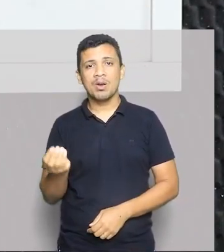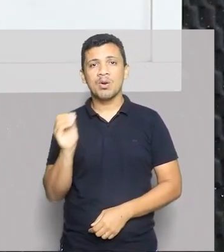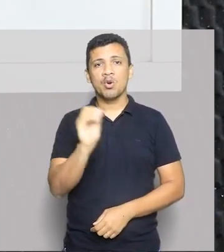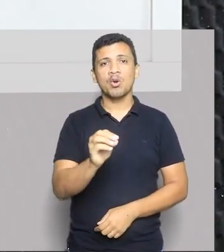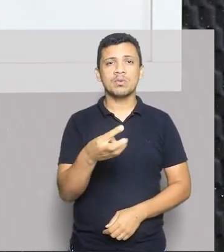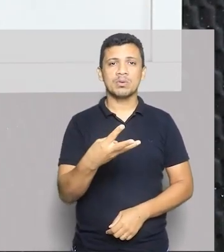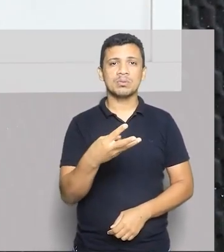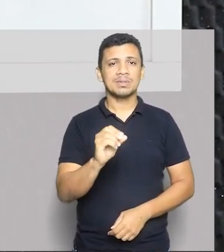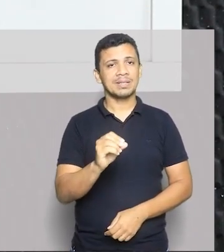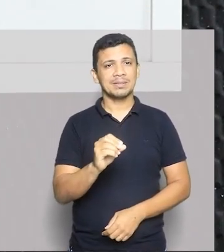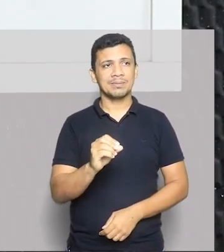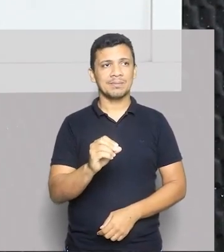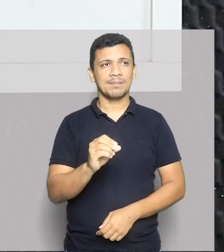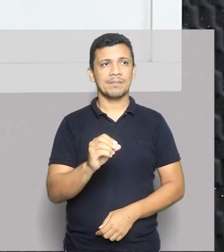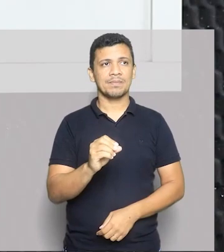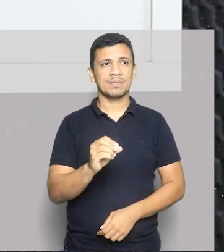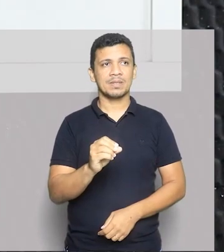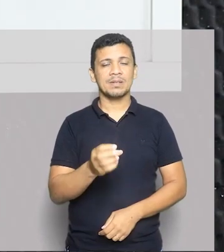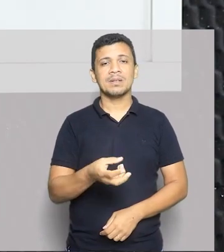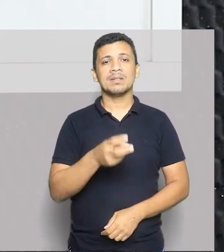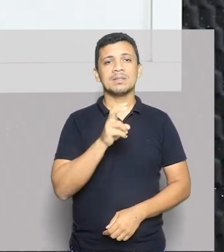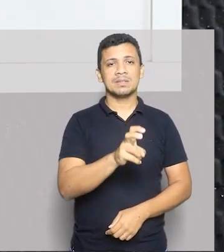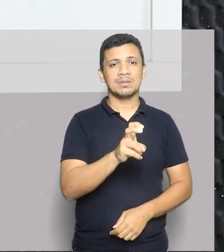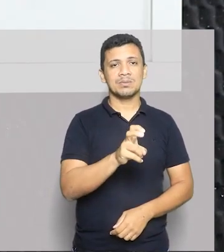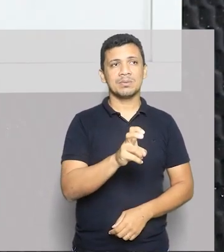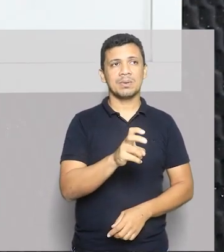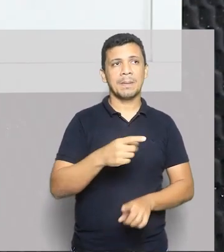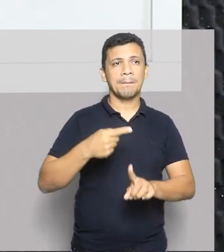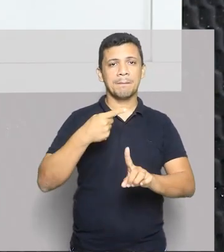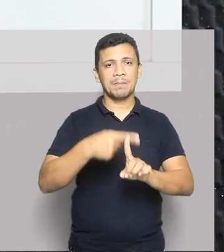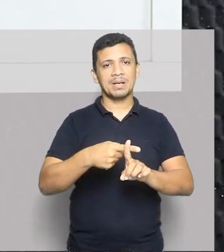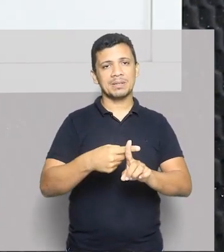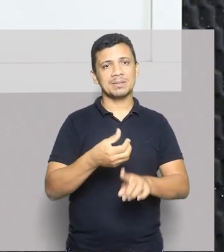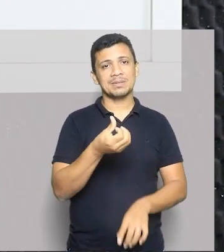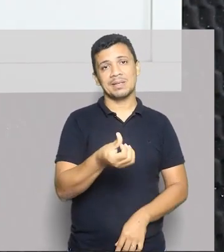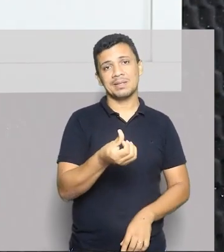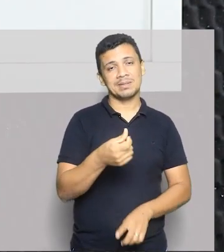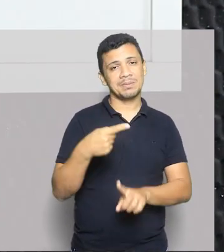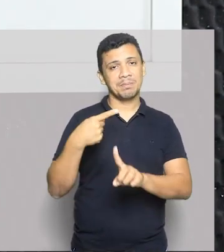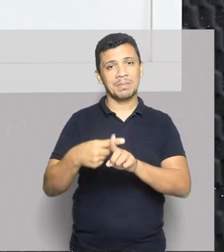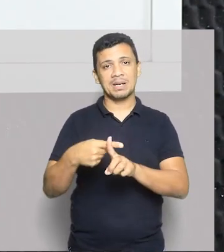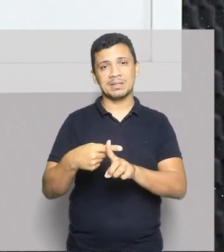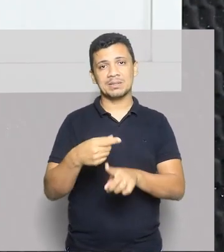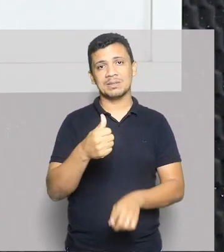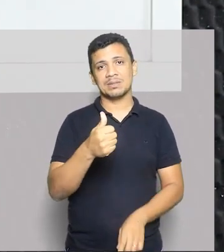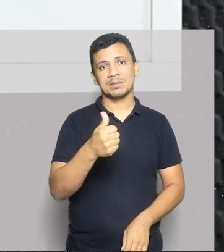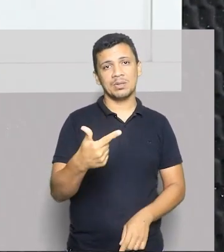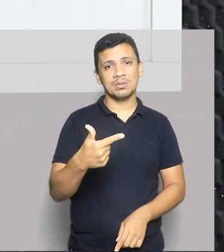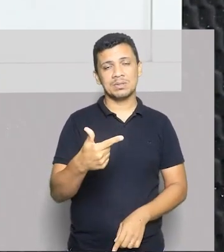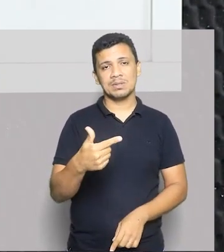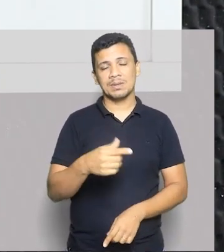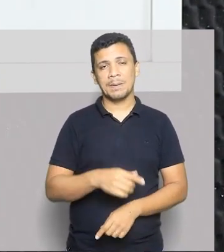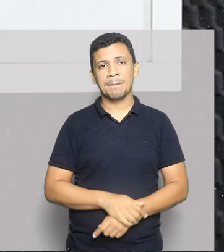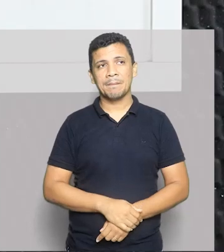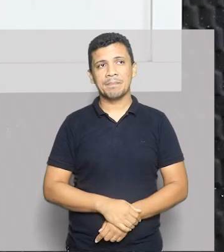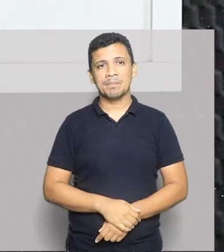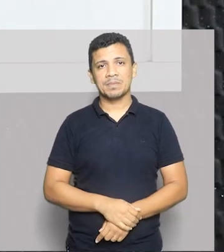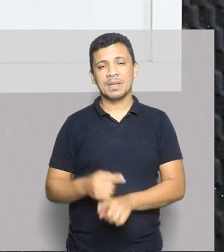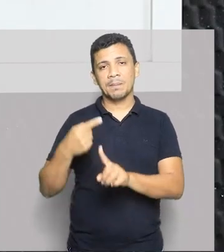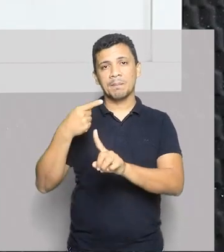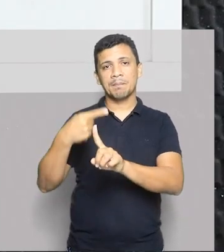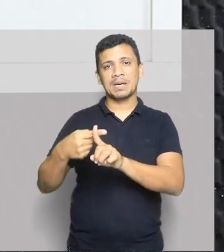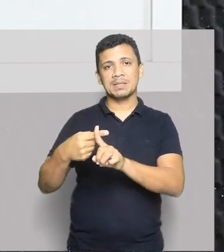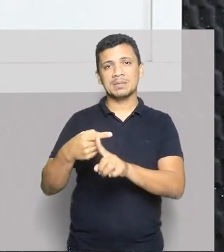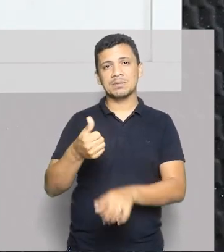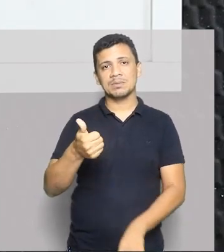o 30, mais seria o 5, mais o 6, mais o 12, né?